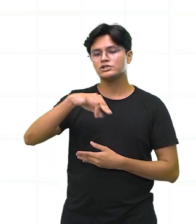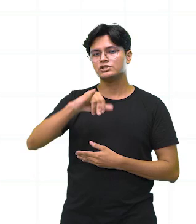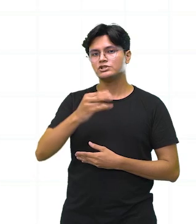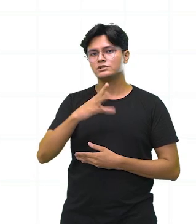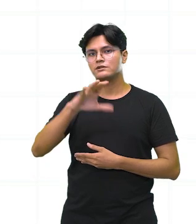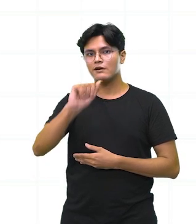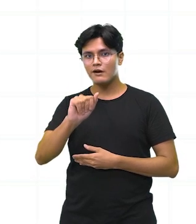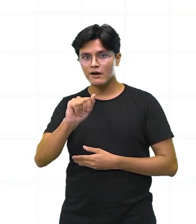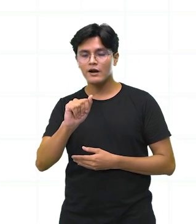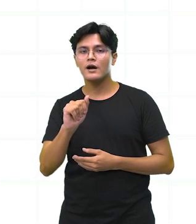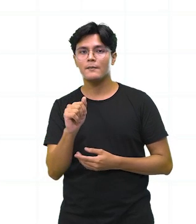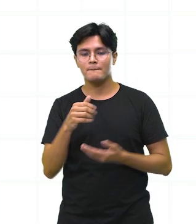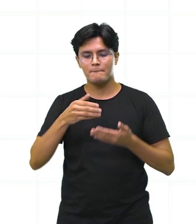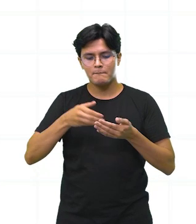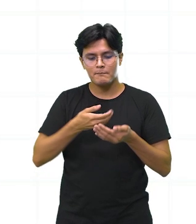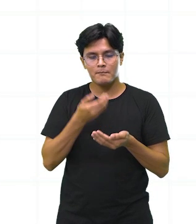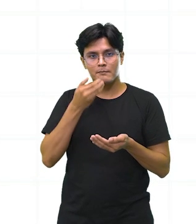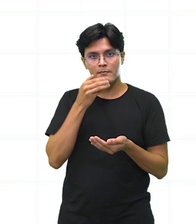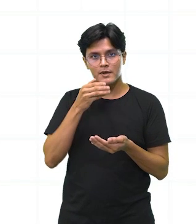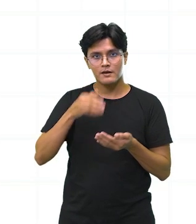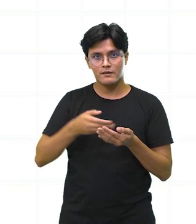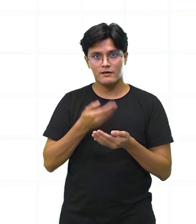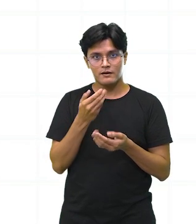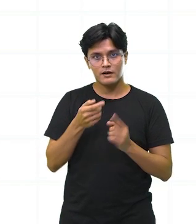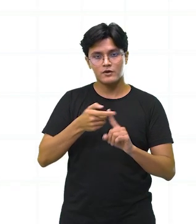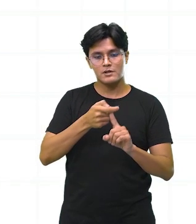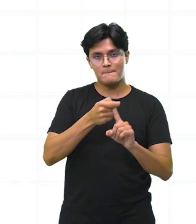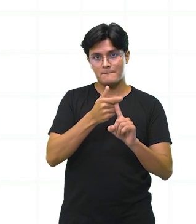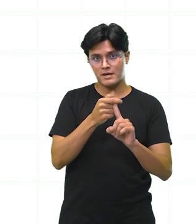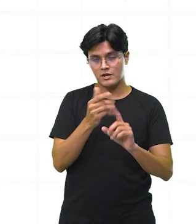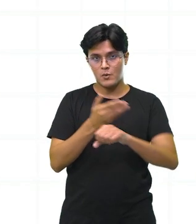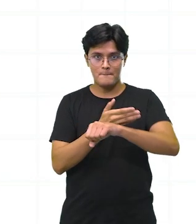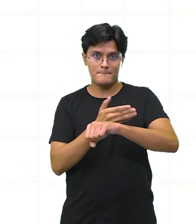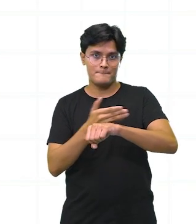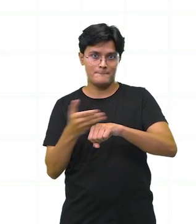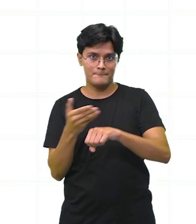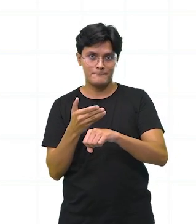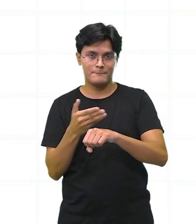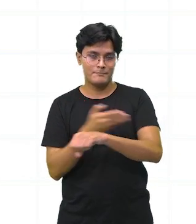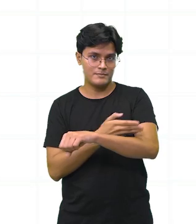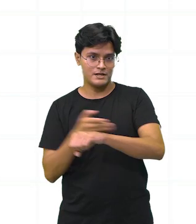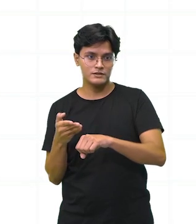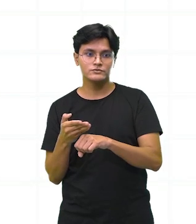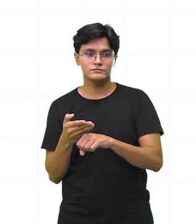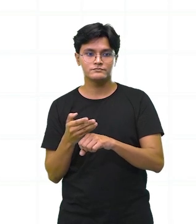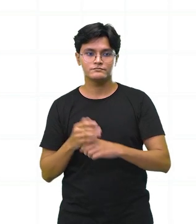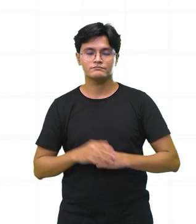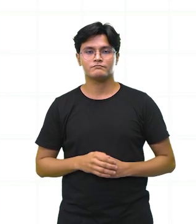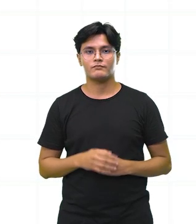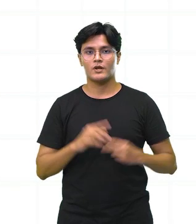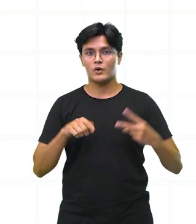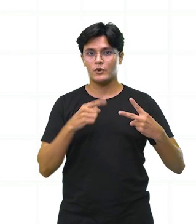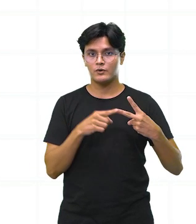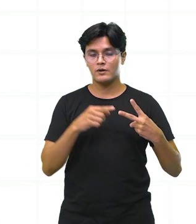e Pupunha né Aqui já são as nossas duas imagens de baixo